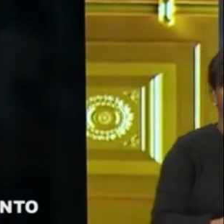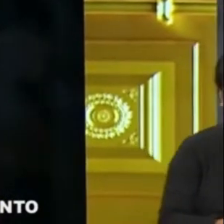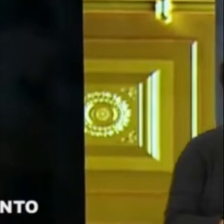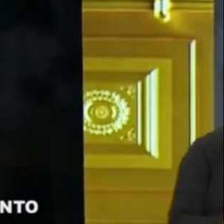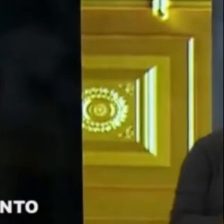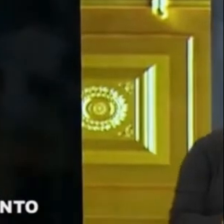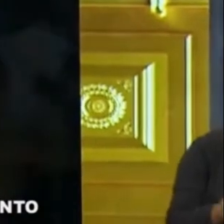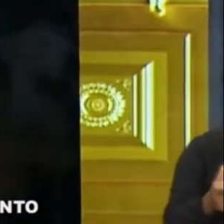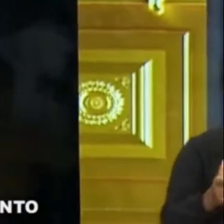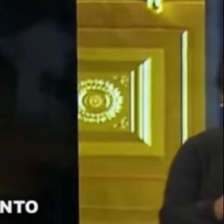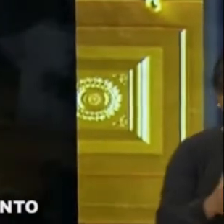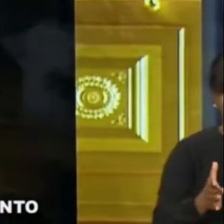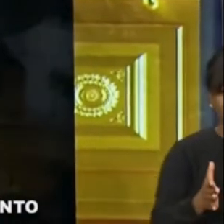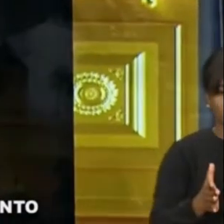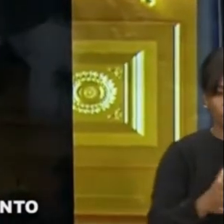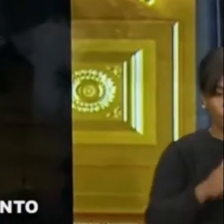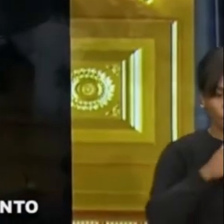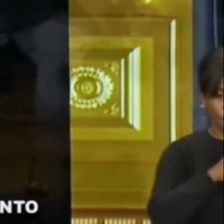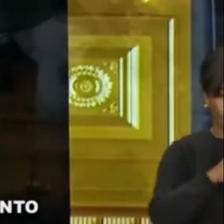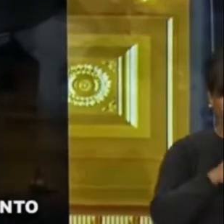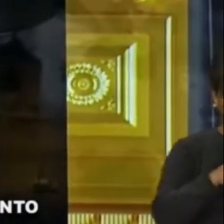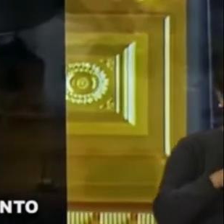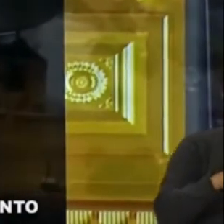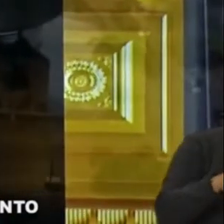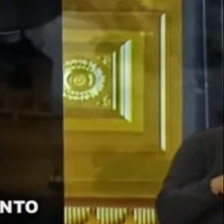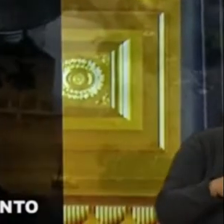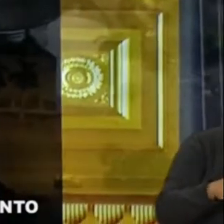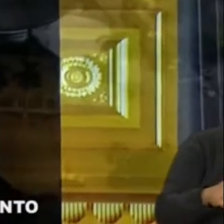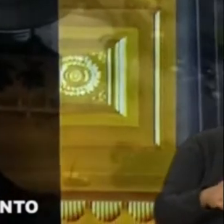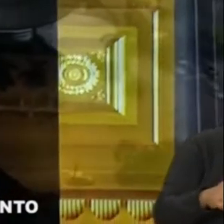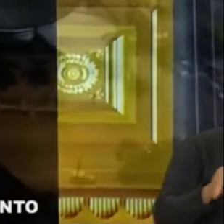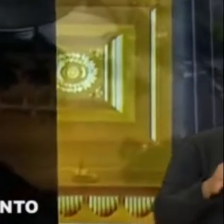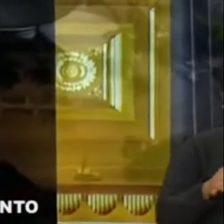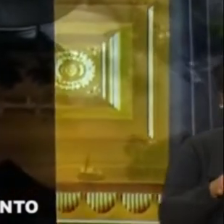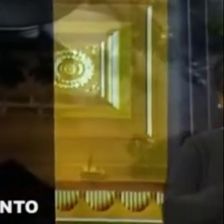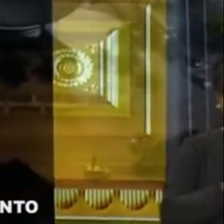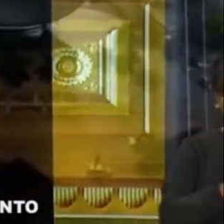Jesus se esvaziou de quem Ele era para entrar em você.